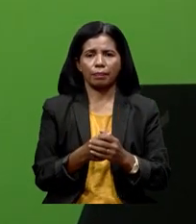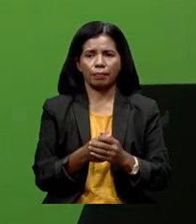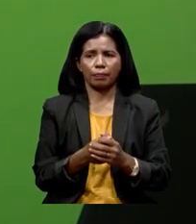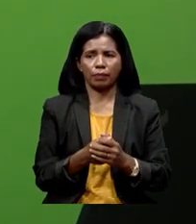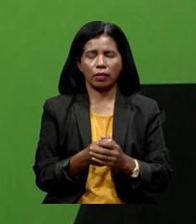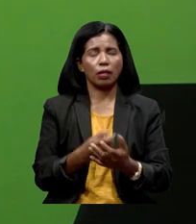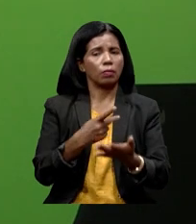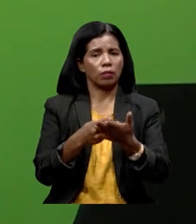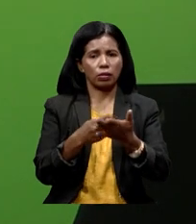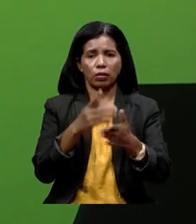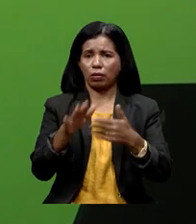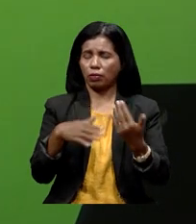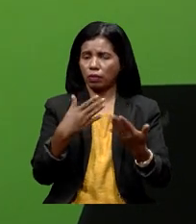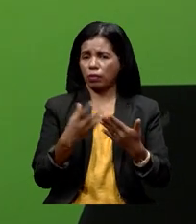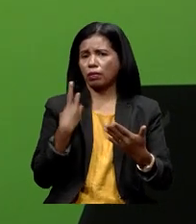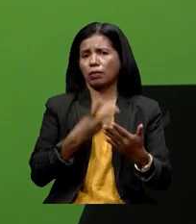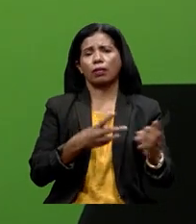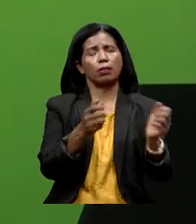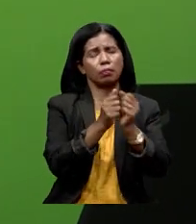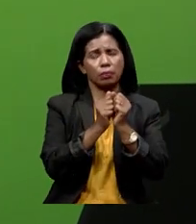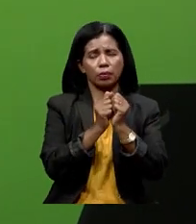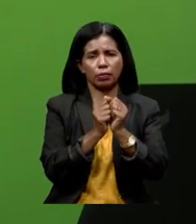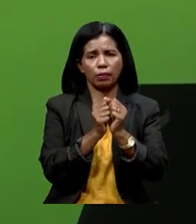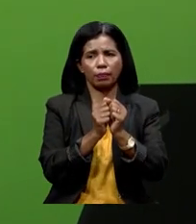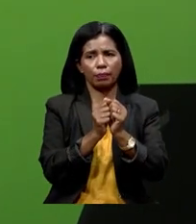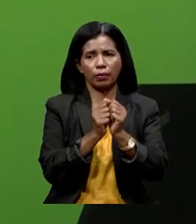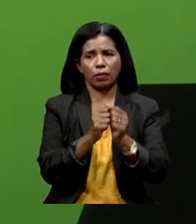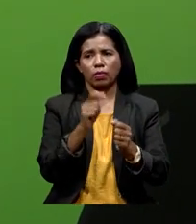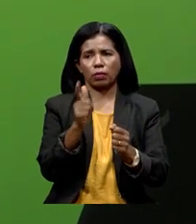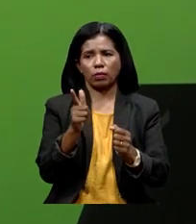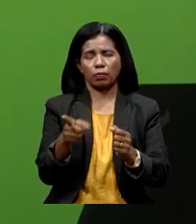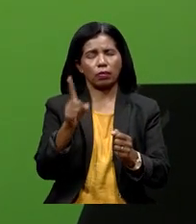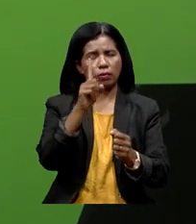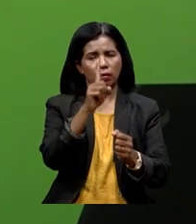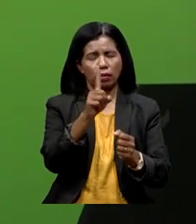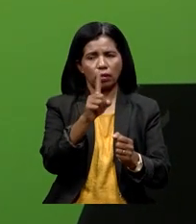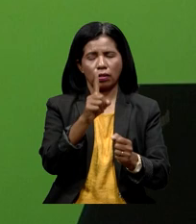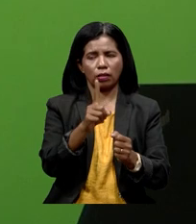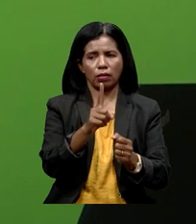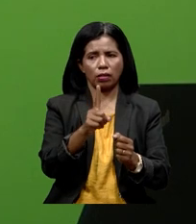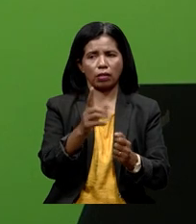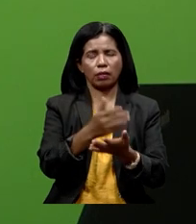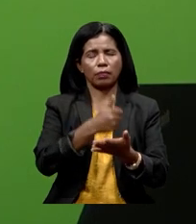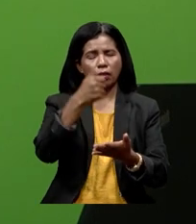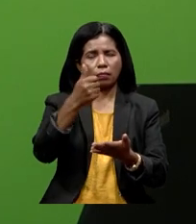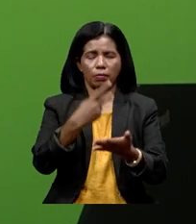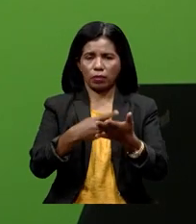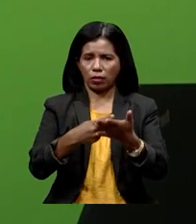por cierto, cerne, y da mucho que es total 21 suppliers más manamba por cierto,